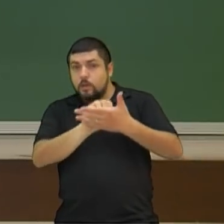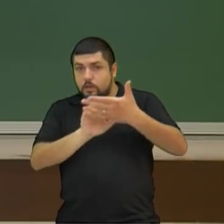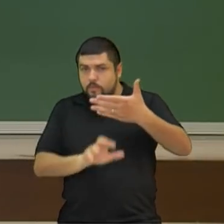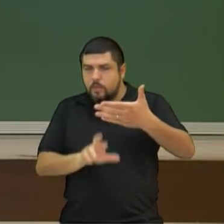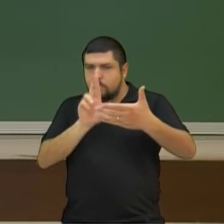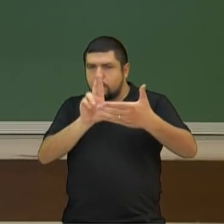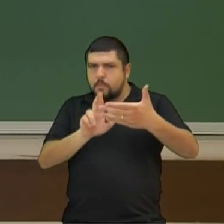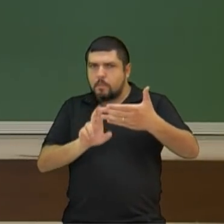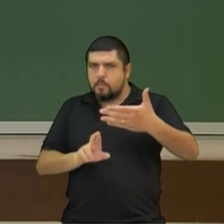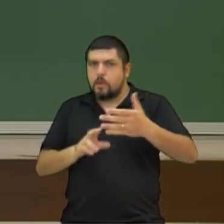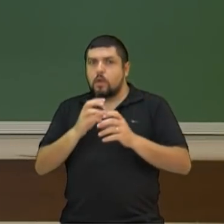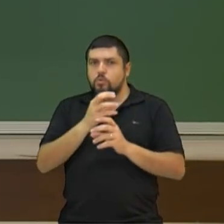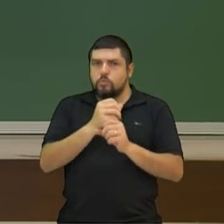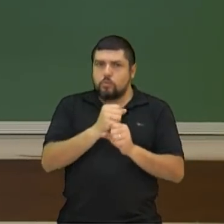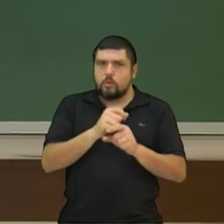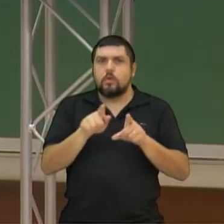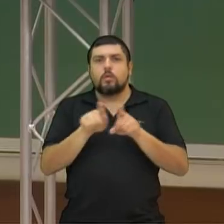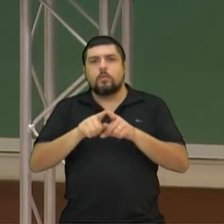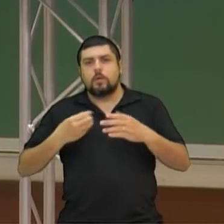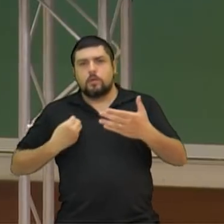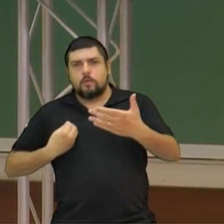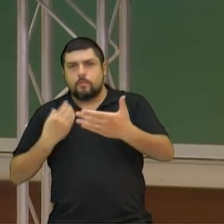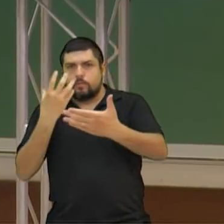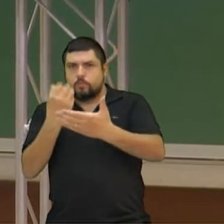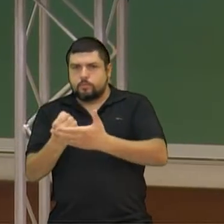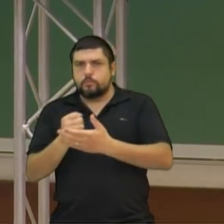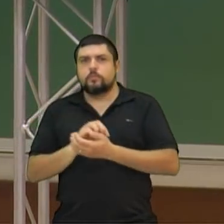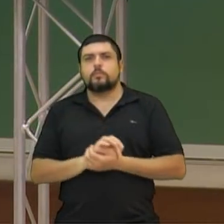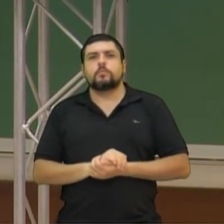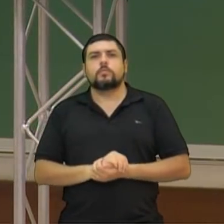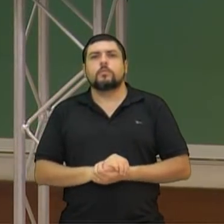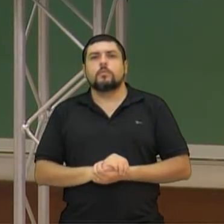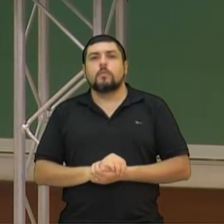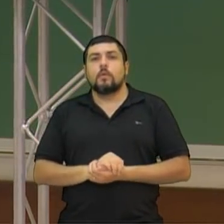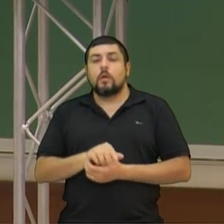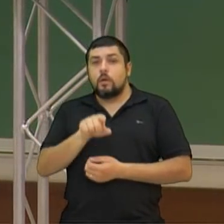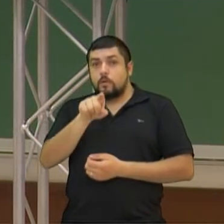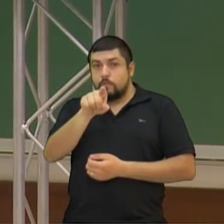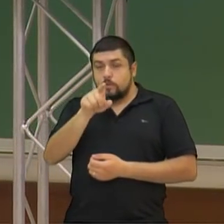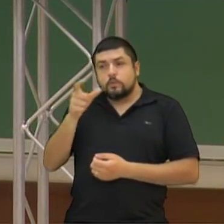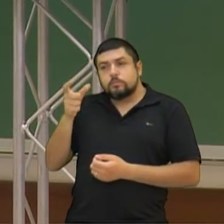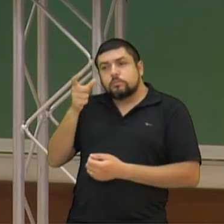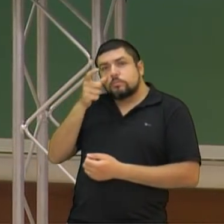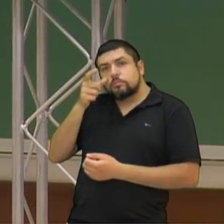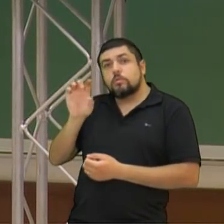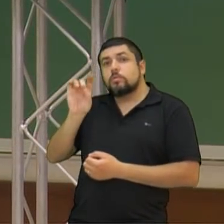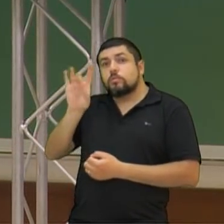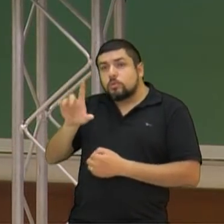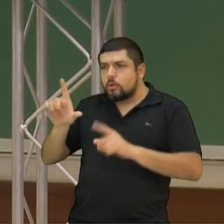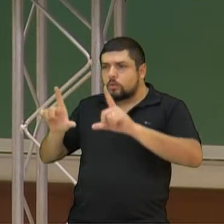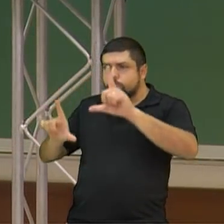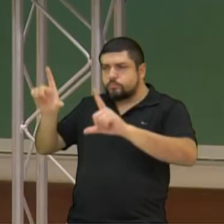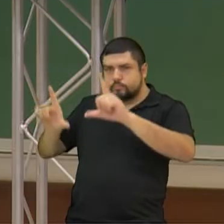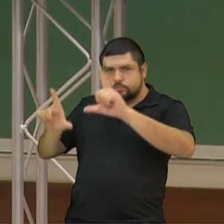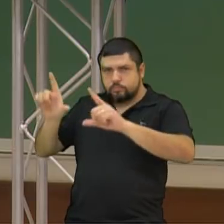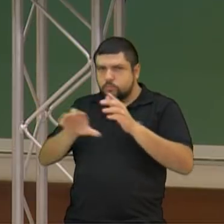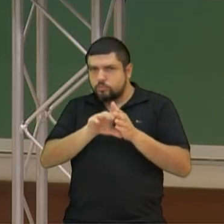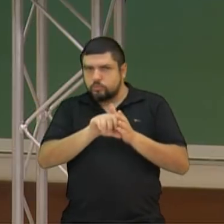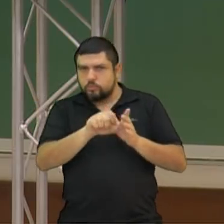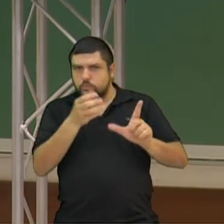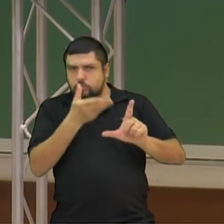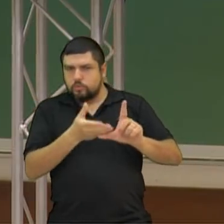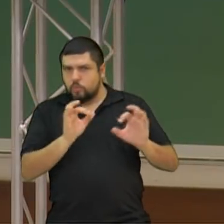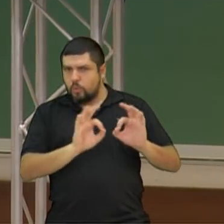nota e também vale presença. Já você que está acompanhando essa aula através da televisão e não tem acesso ao Google Classroom, procure a